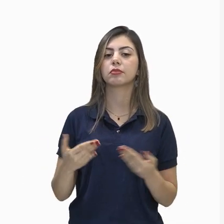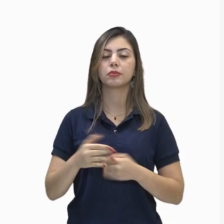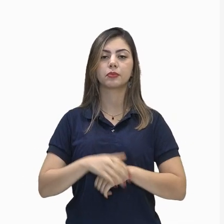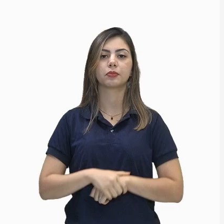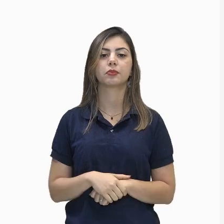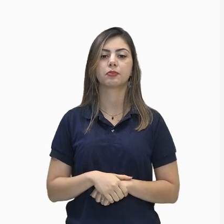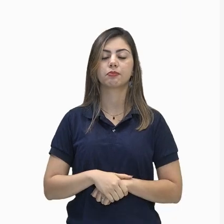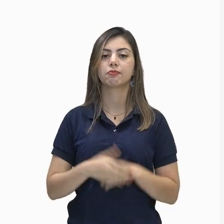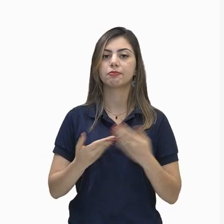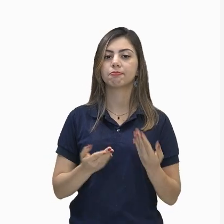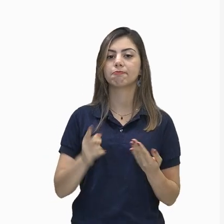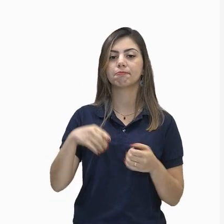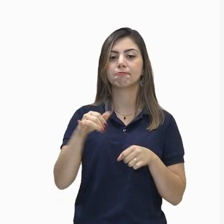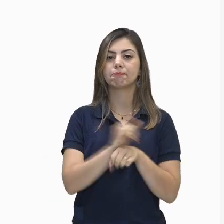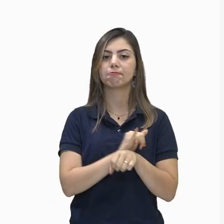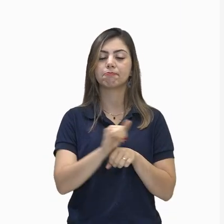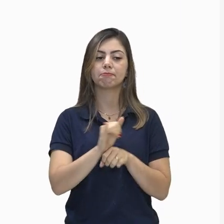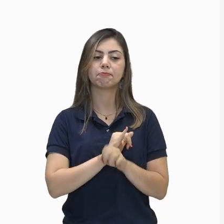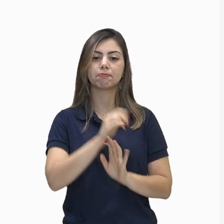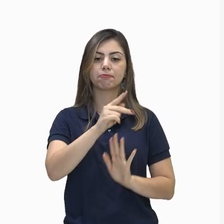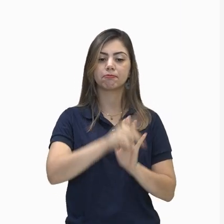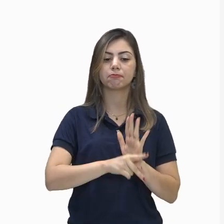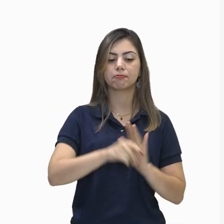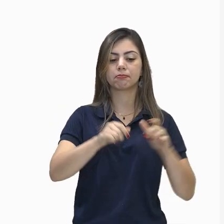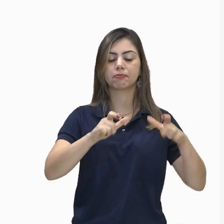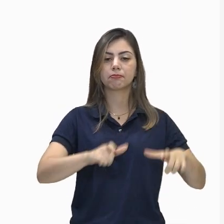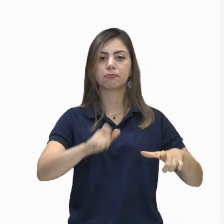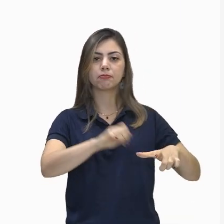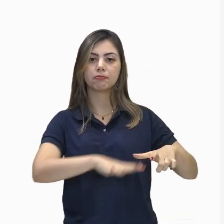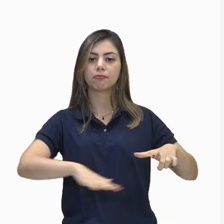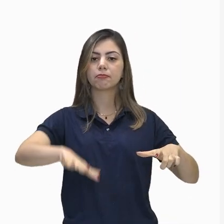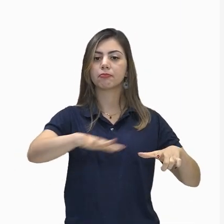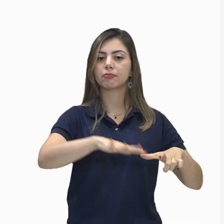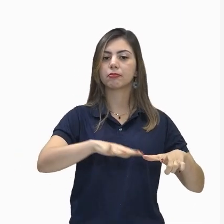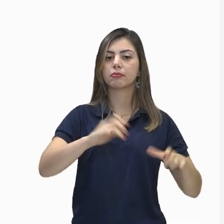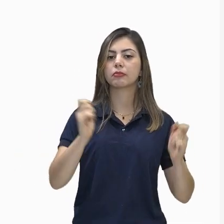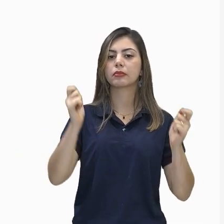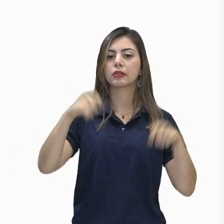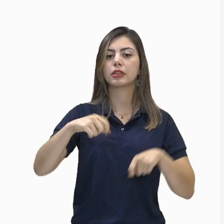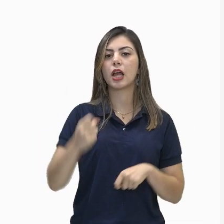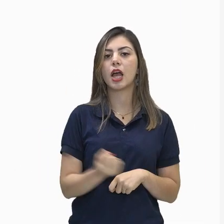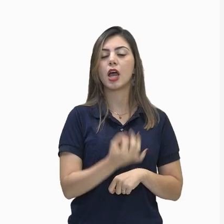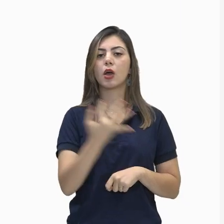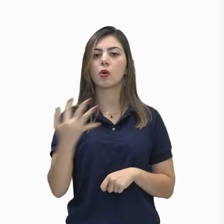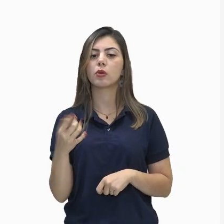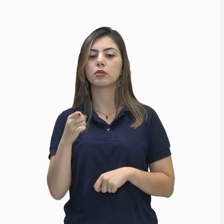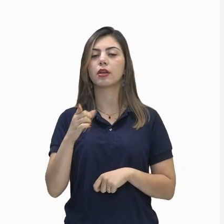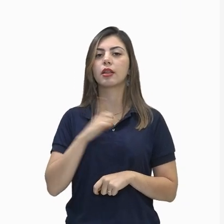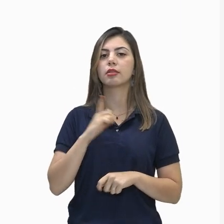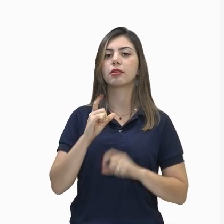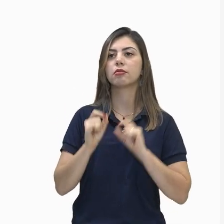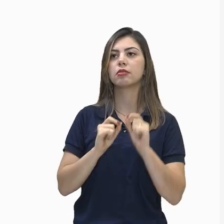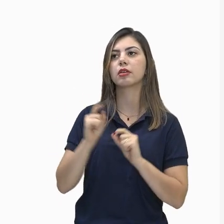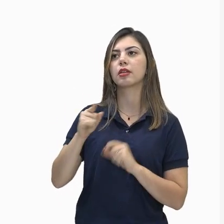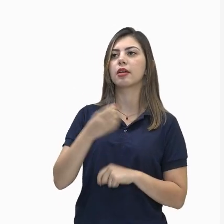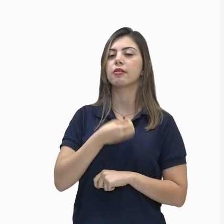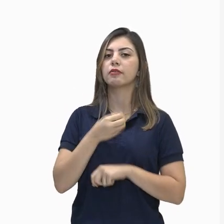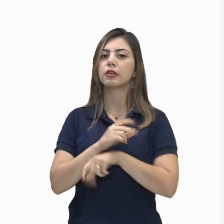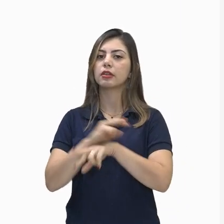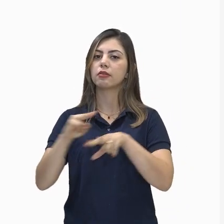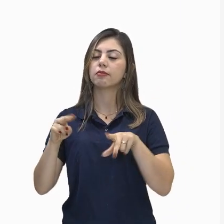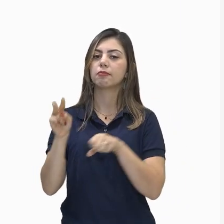LC, uma ferramenta de planejamento territorial, levar em consideração a capacidade de suporte dos ecossistemas e ainda também